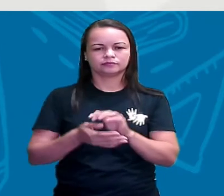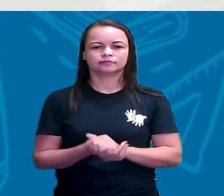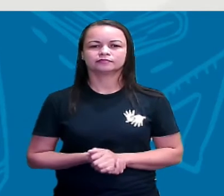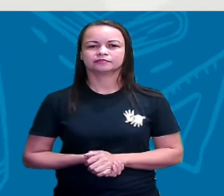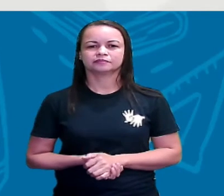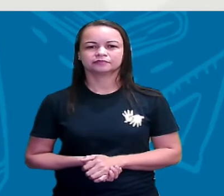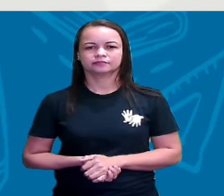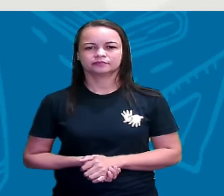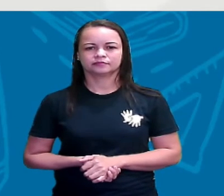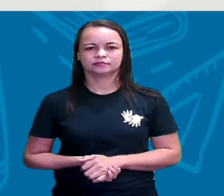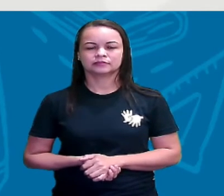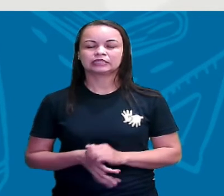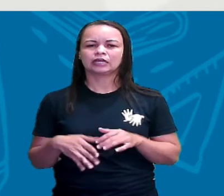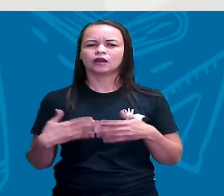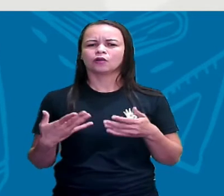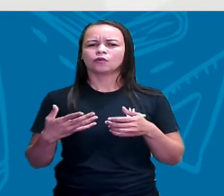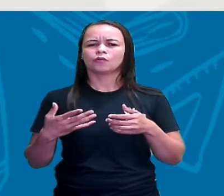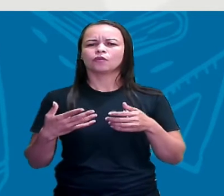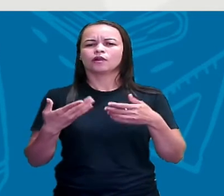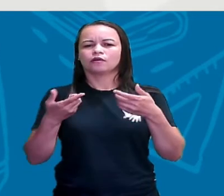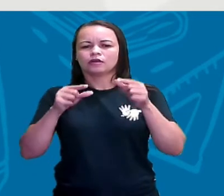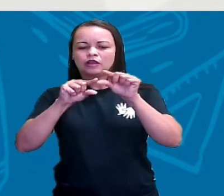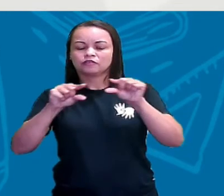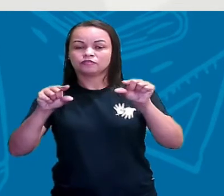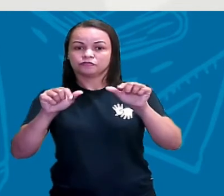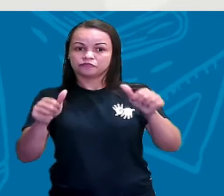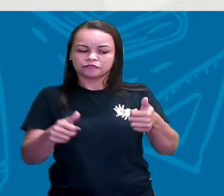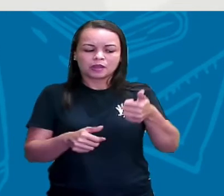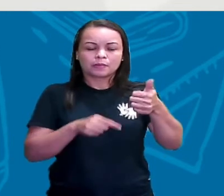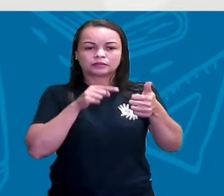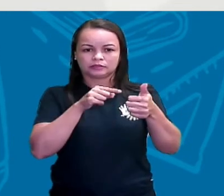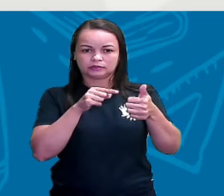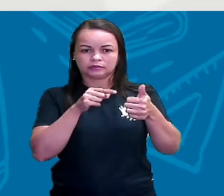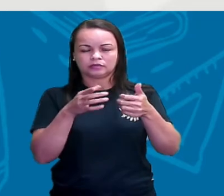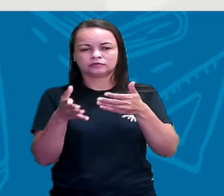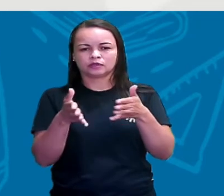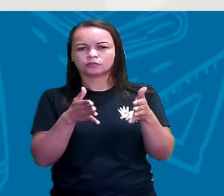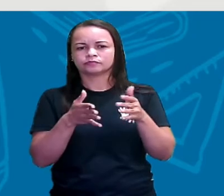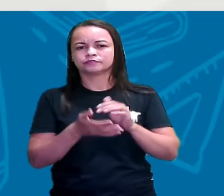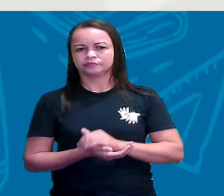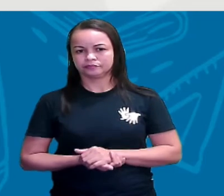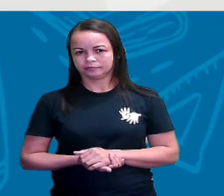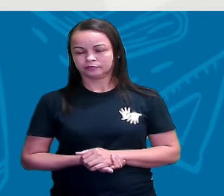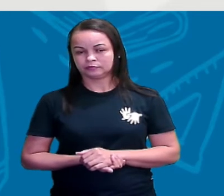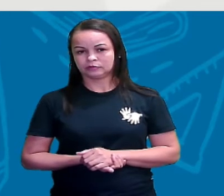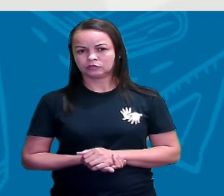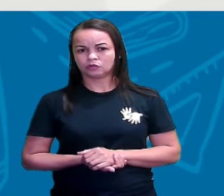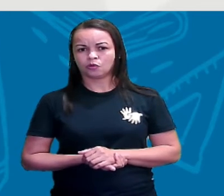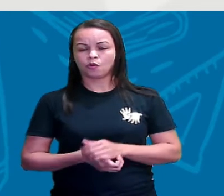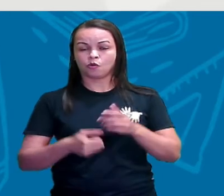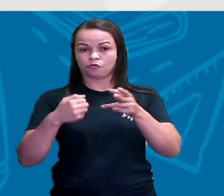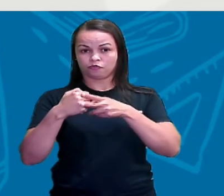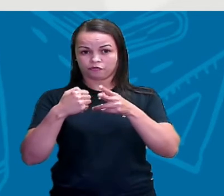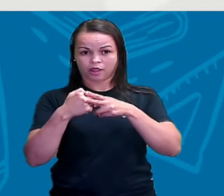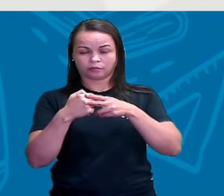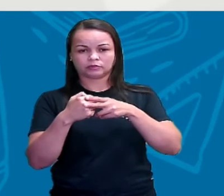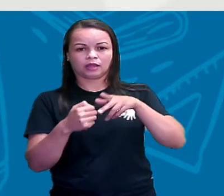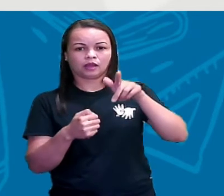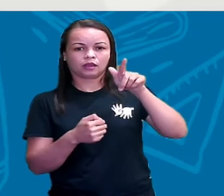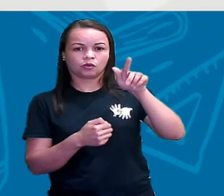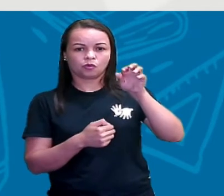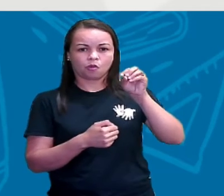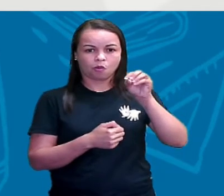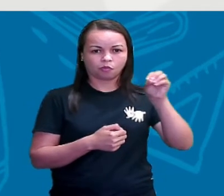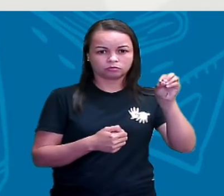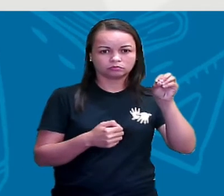é? A afirmativa, ela vai ficar assim. She, o verbo lá em cima não está go, porque o will